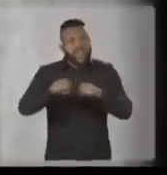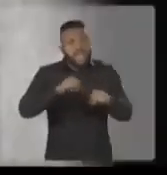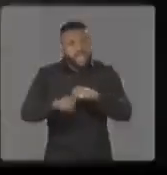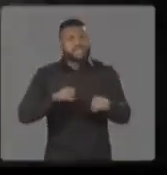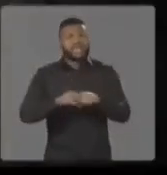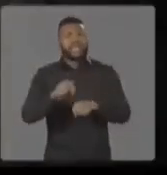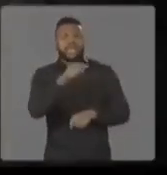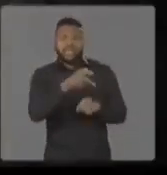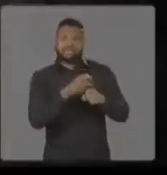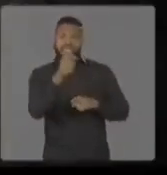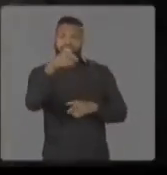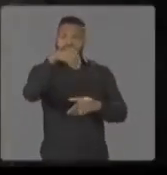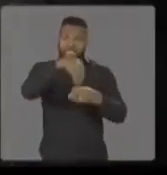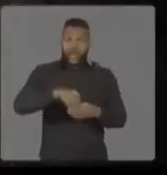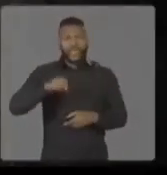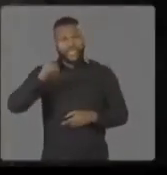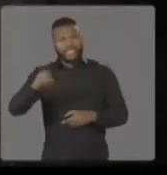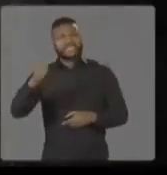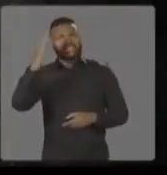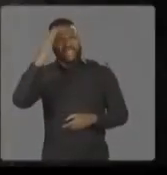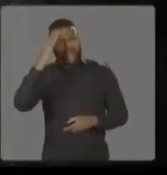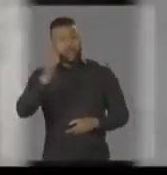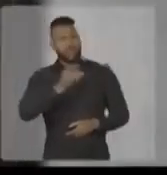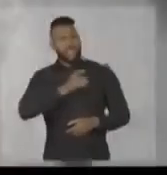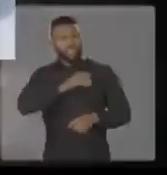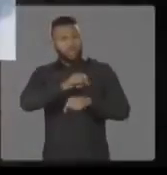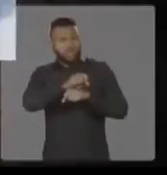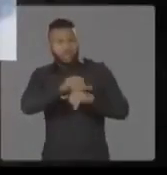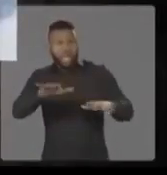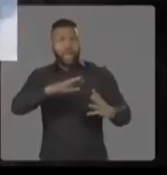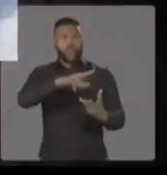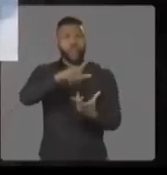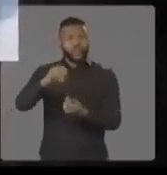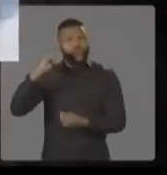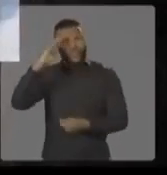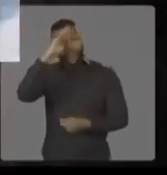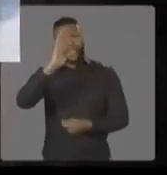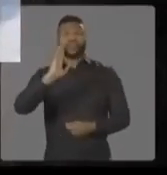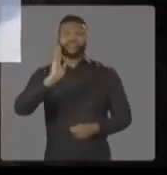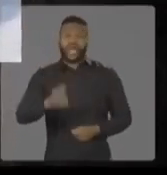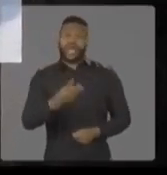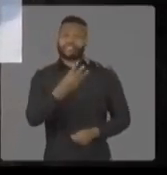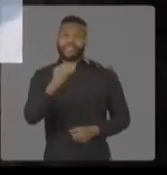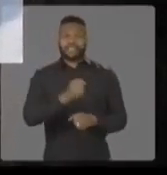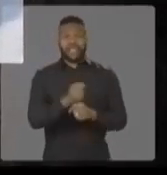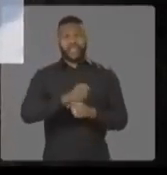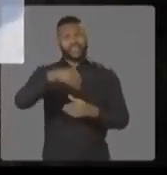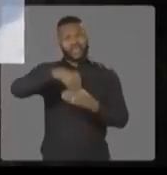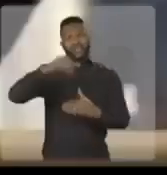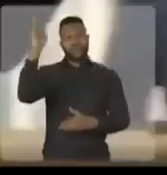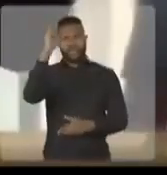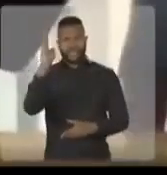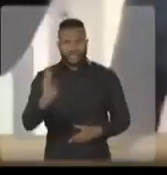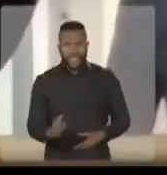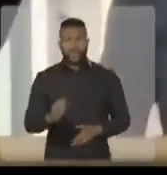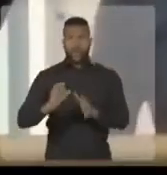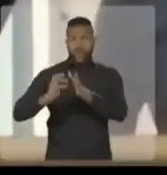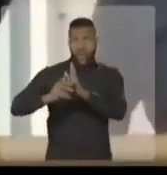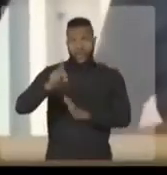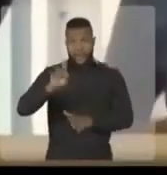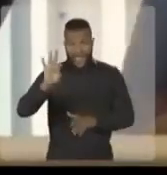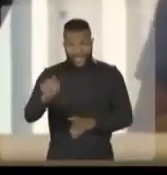eleições. Bannon é especialista em espalhar terror no mundo. Bolsonaro já faz isso há 30 anos no Brasil.